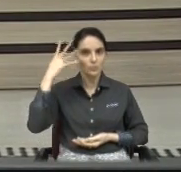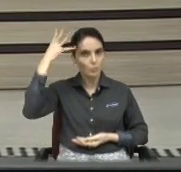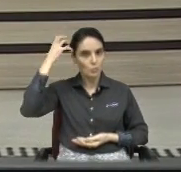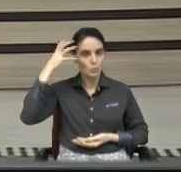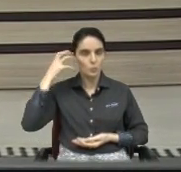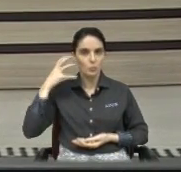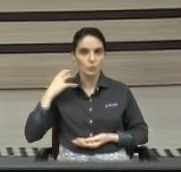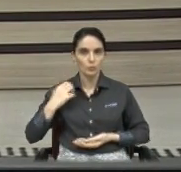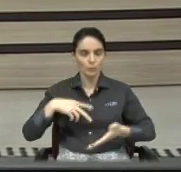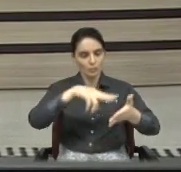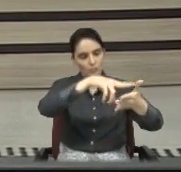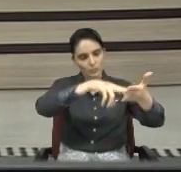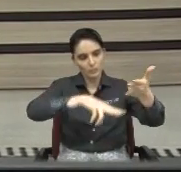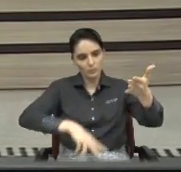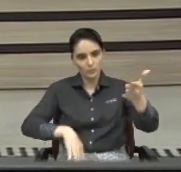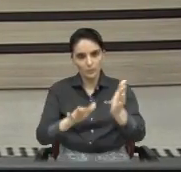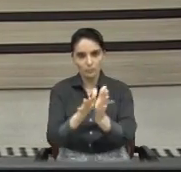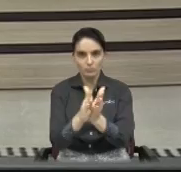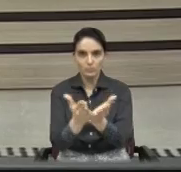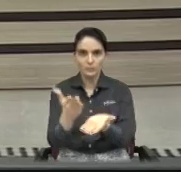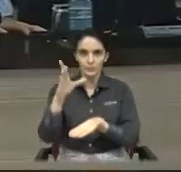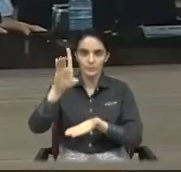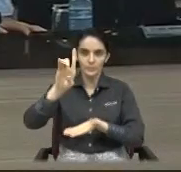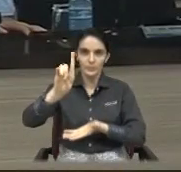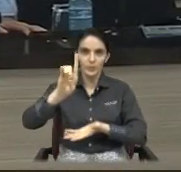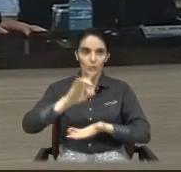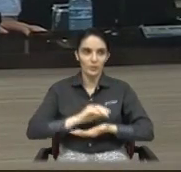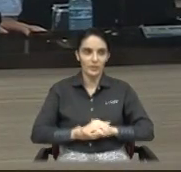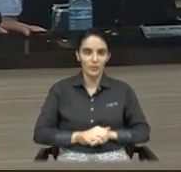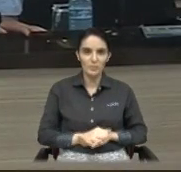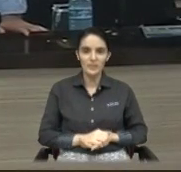que proceda à leitura de um trecho da Bíblia Sagrada.